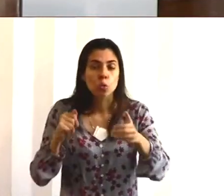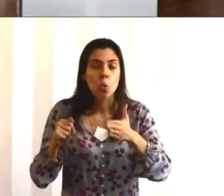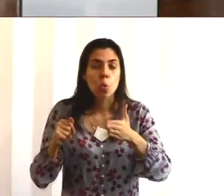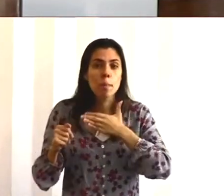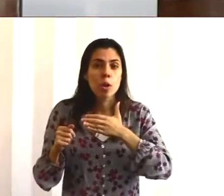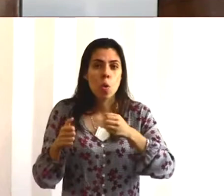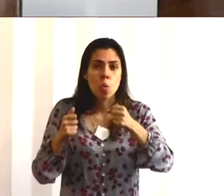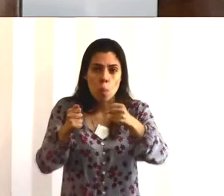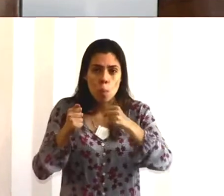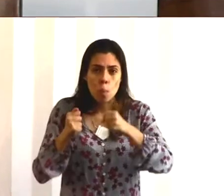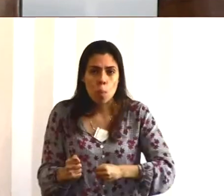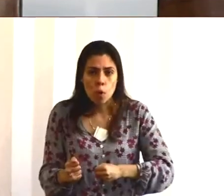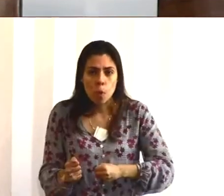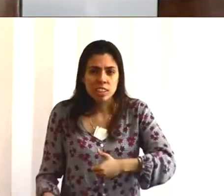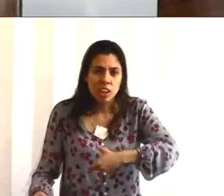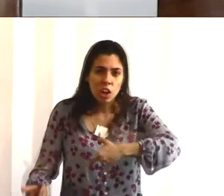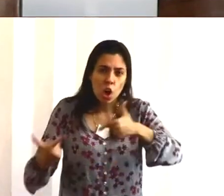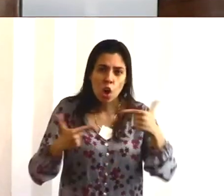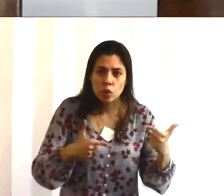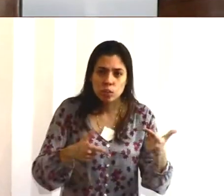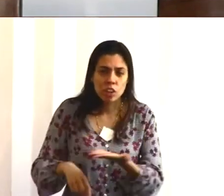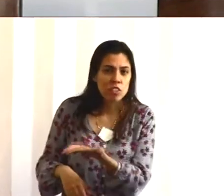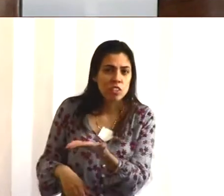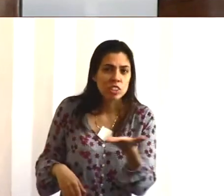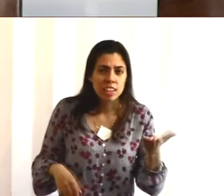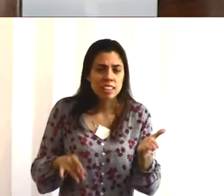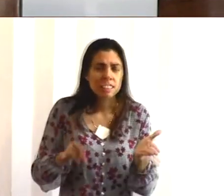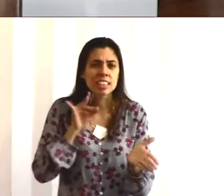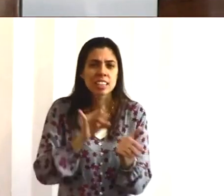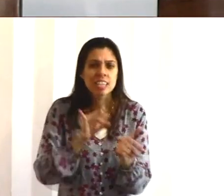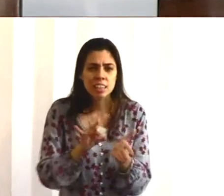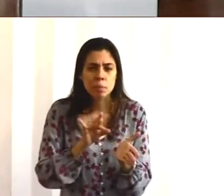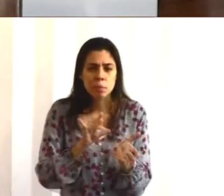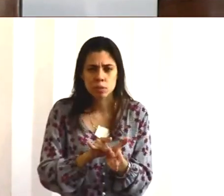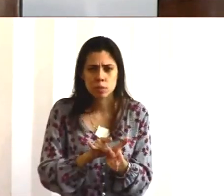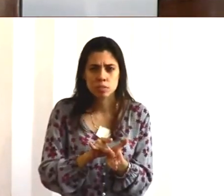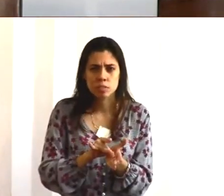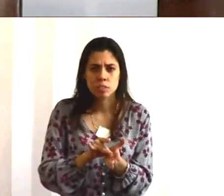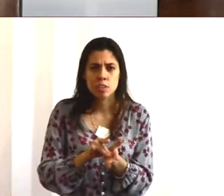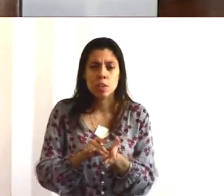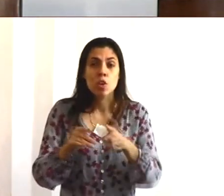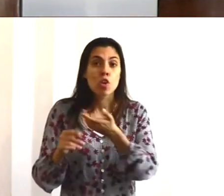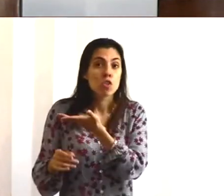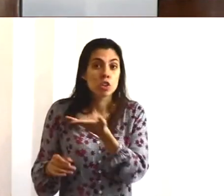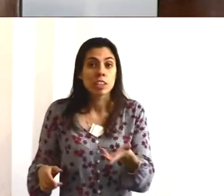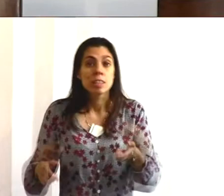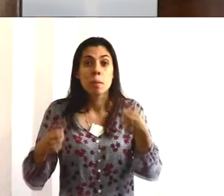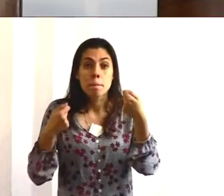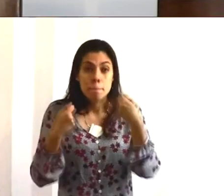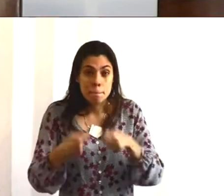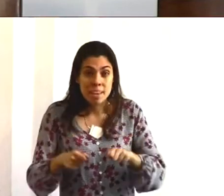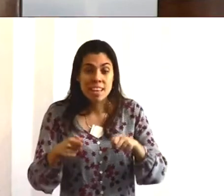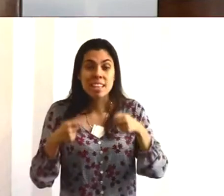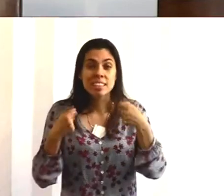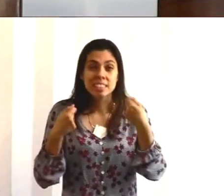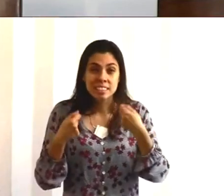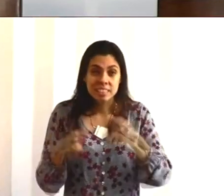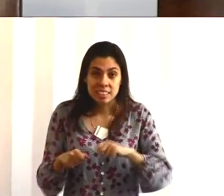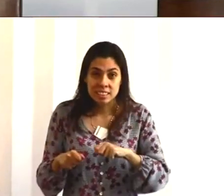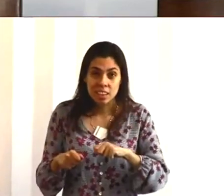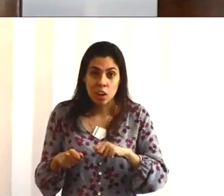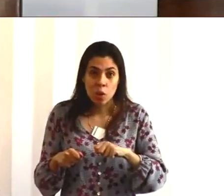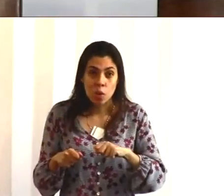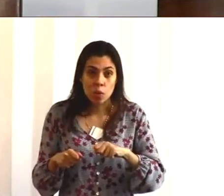vocês. Por isso, vocês, nações inimigas, vocês precisam se render ao Deus Altíssimo, ao Deus